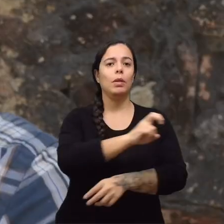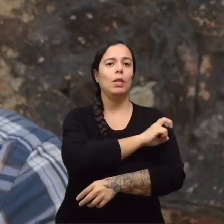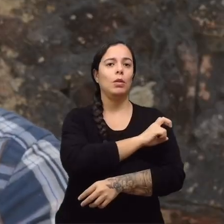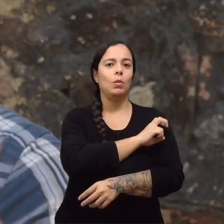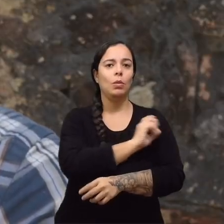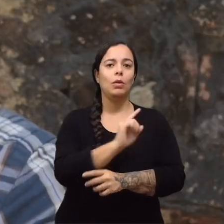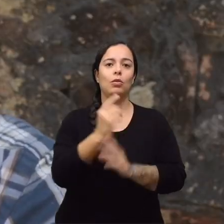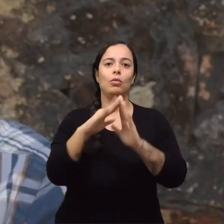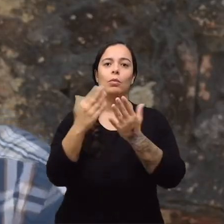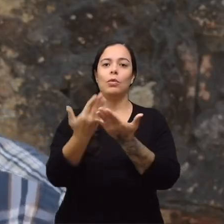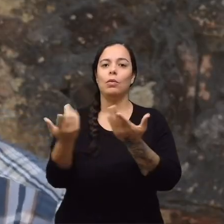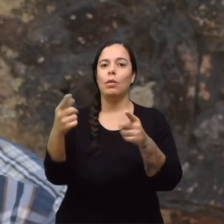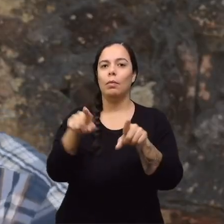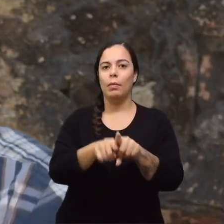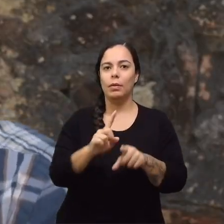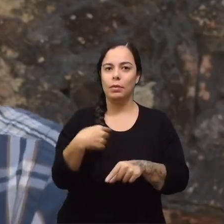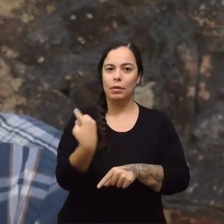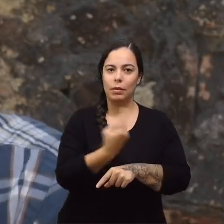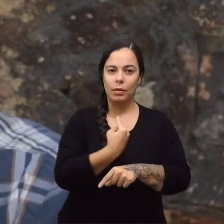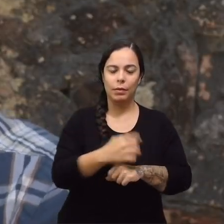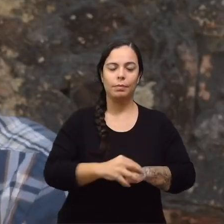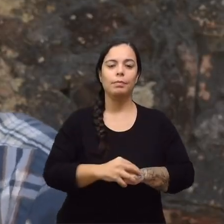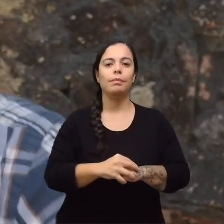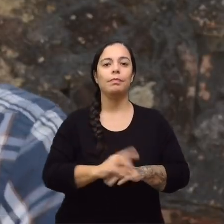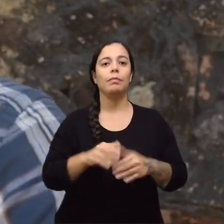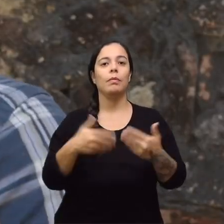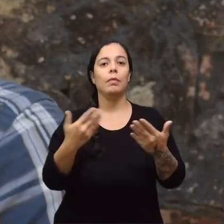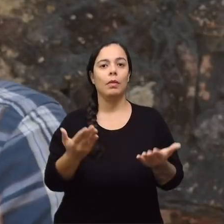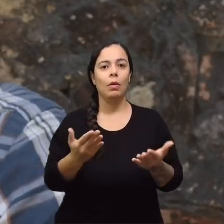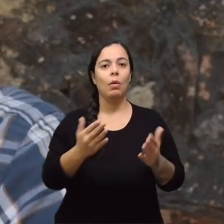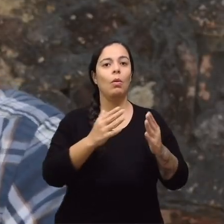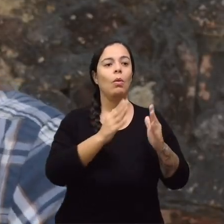5º ano de uma escola parceira aqui da nossa região,